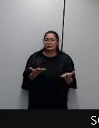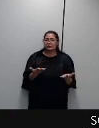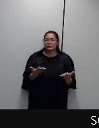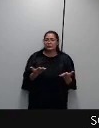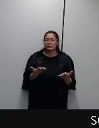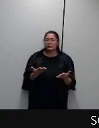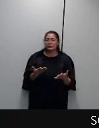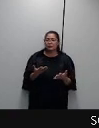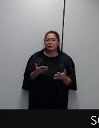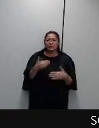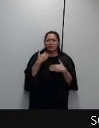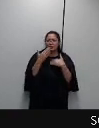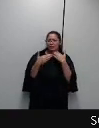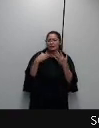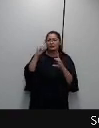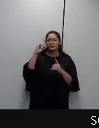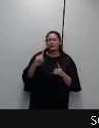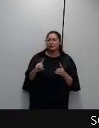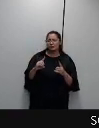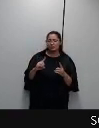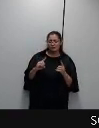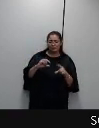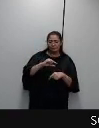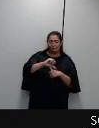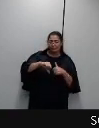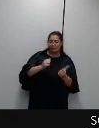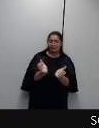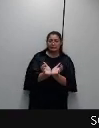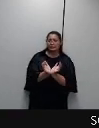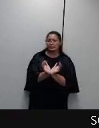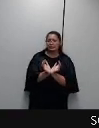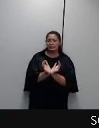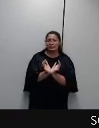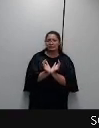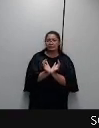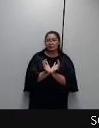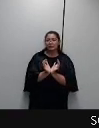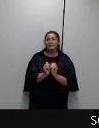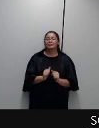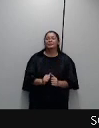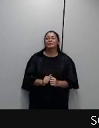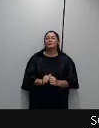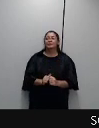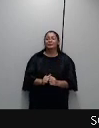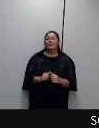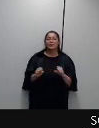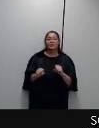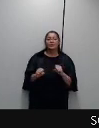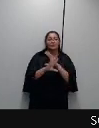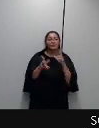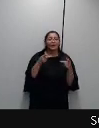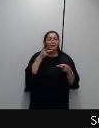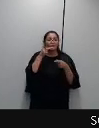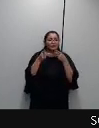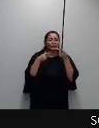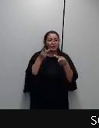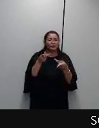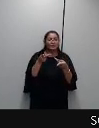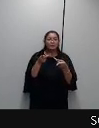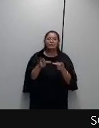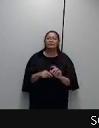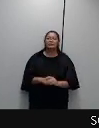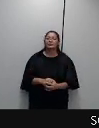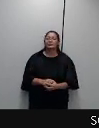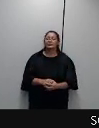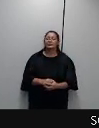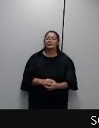mesmas atribuições ou manter relações E no caso aqui já tinham sido declarados e legítimas pelo conselho da magistratura Então por